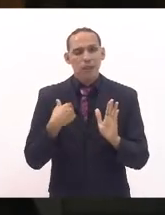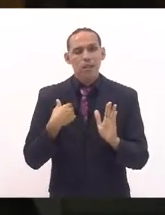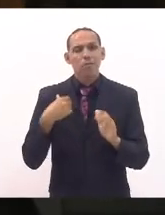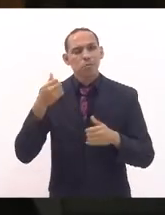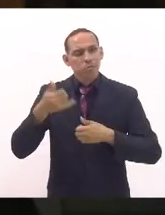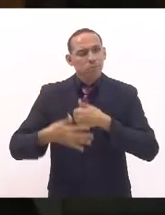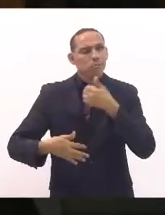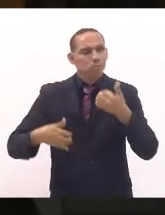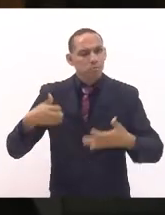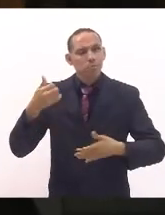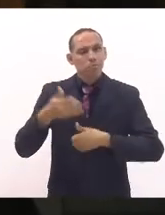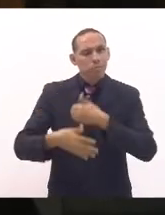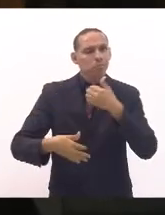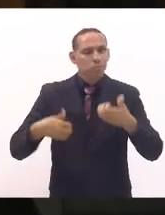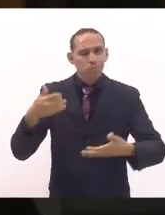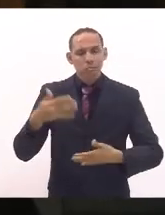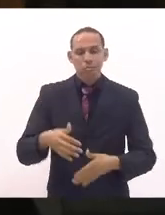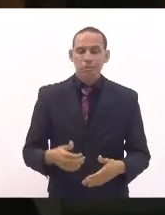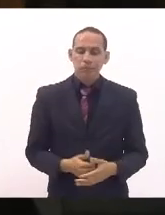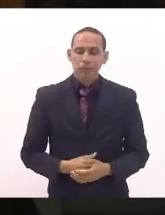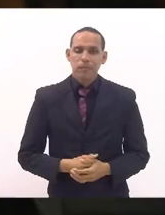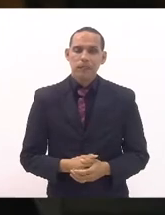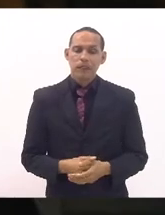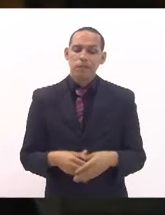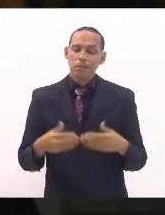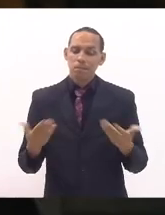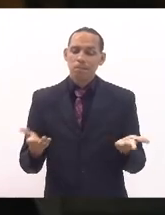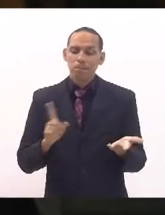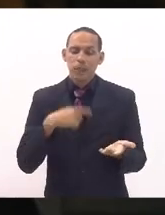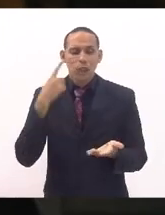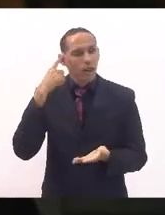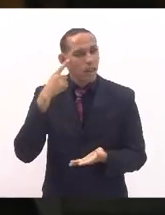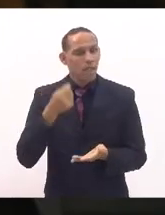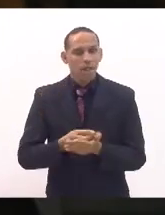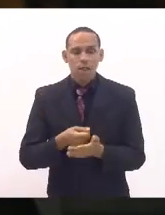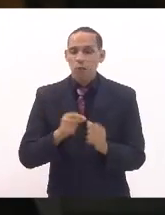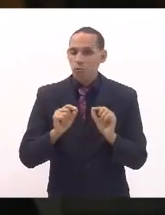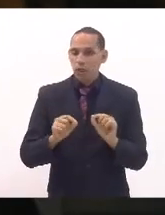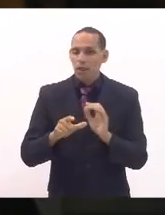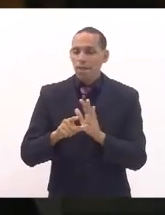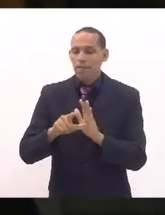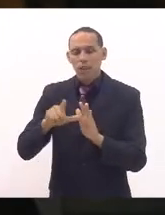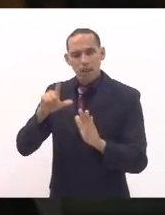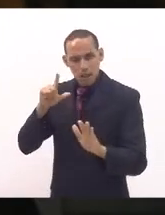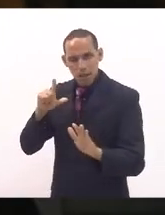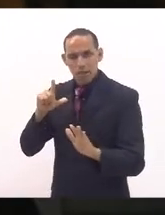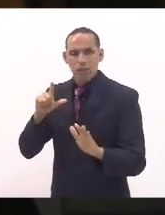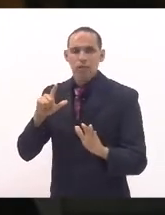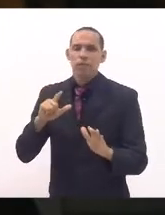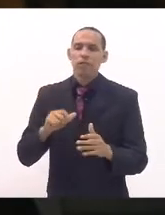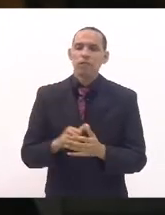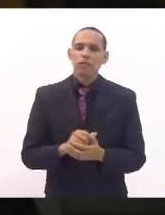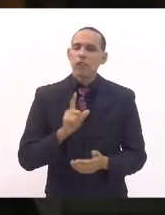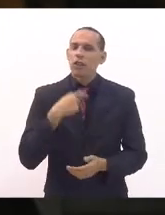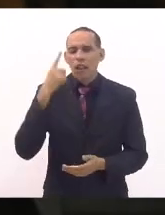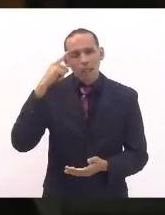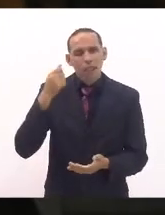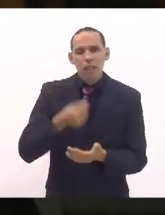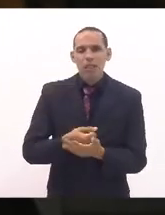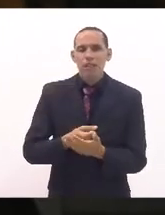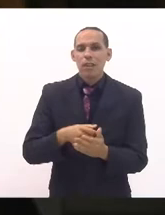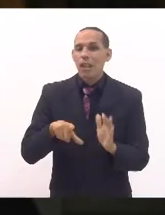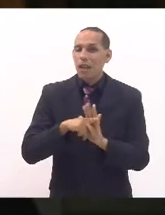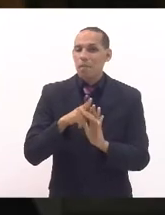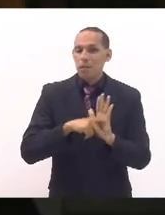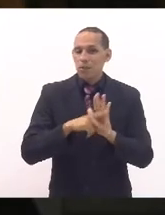de relatar. Então, decidimos, antes deste acontecimento, apresentar o projeto de lei